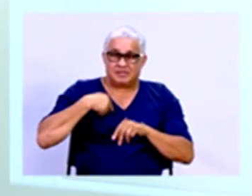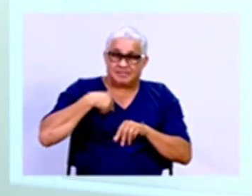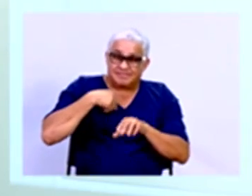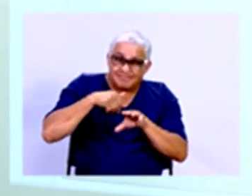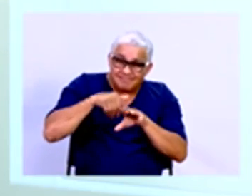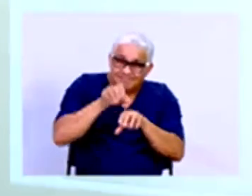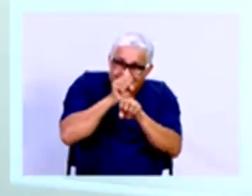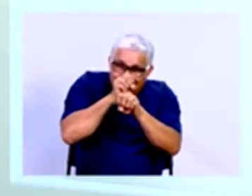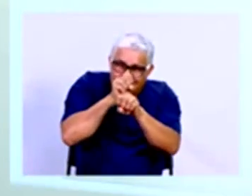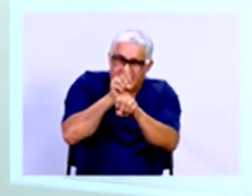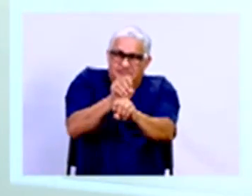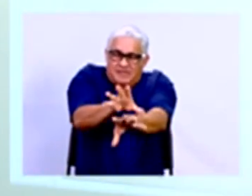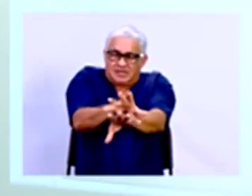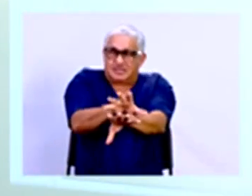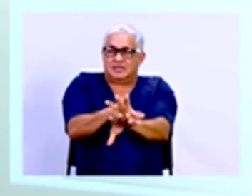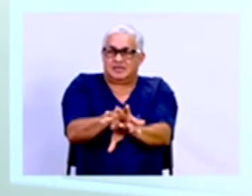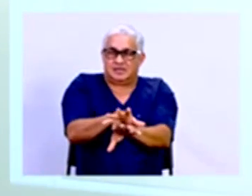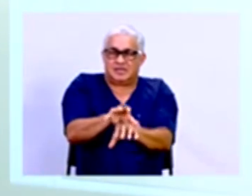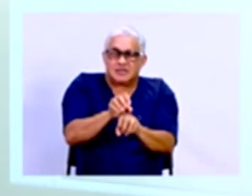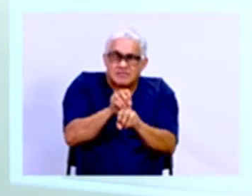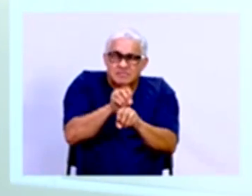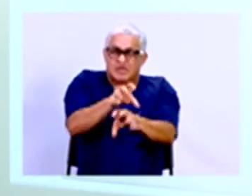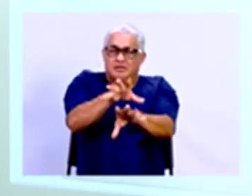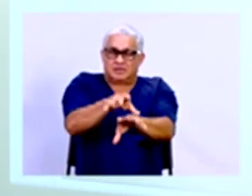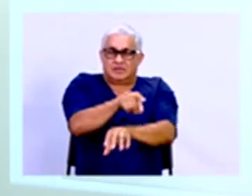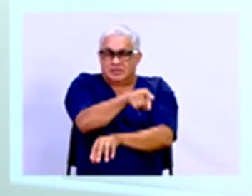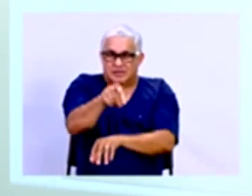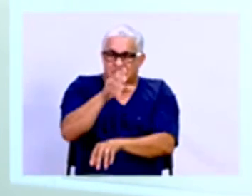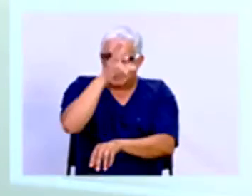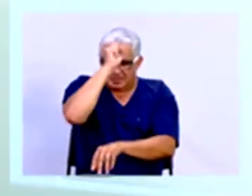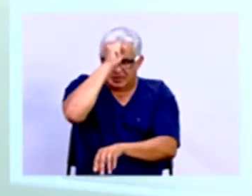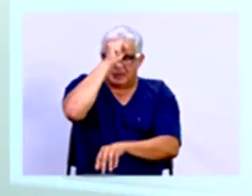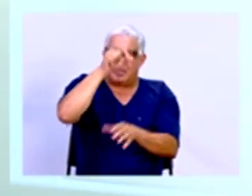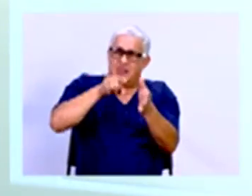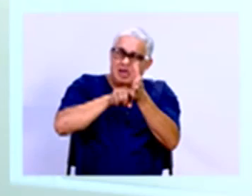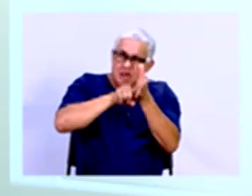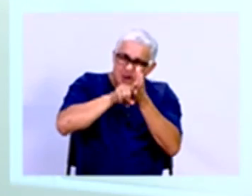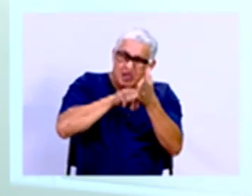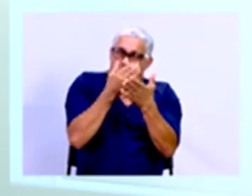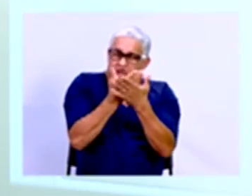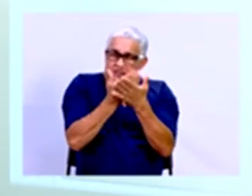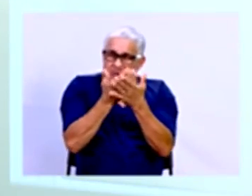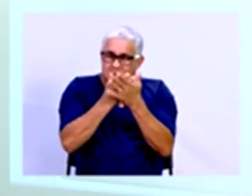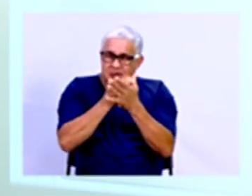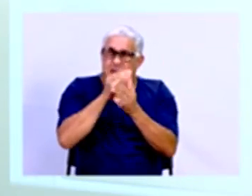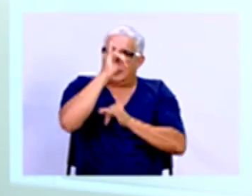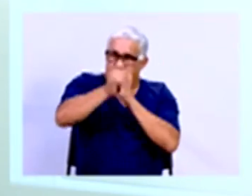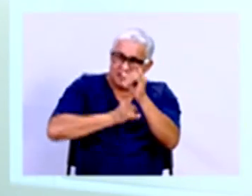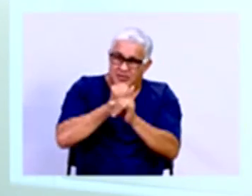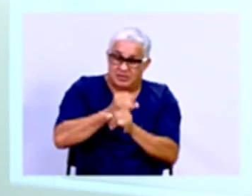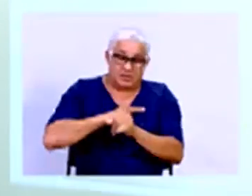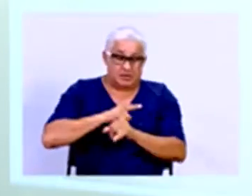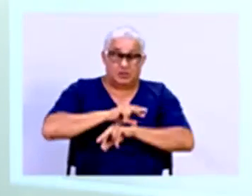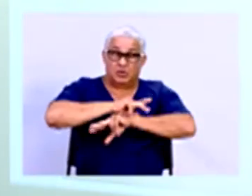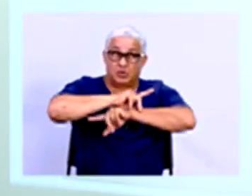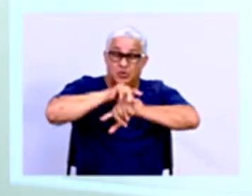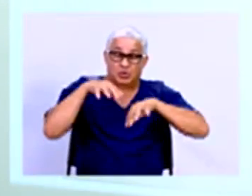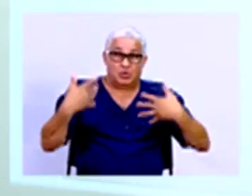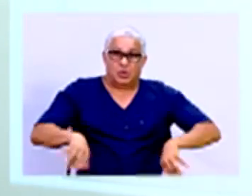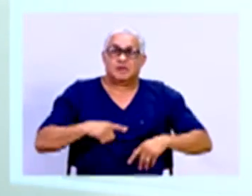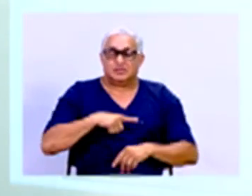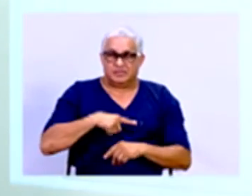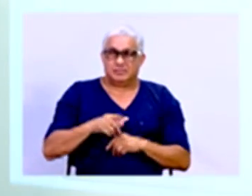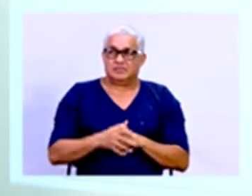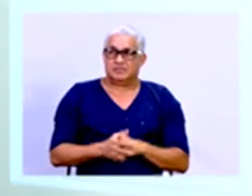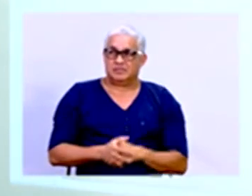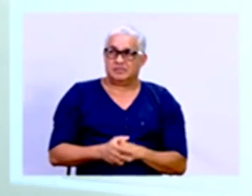sementinha para fazer com que vocês aprendam, busquem essas informações na internet. A internet tem muita coisa, né?